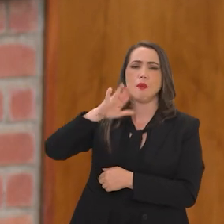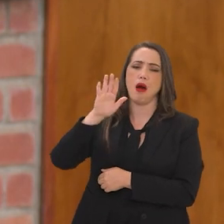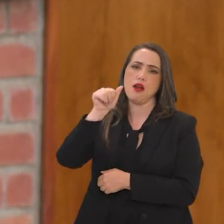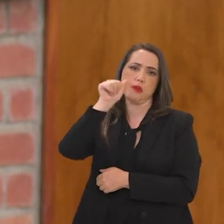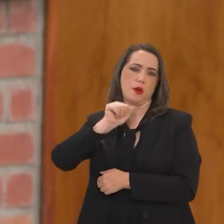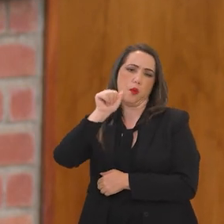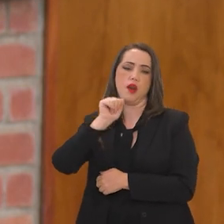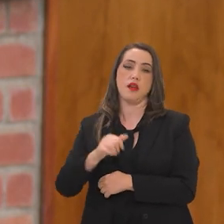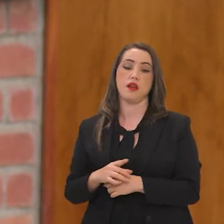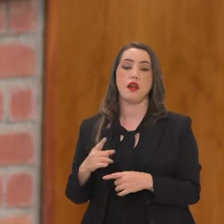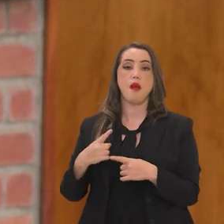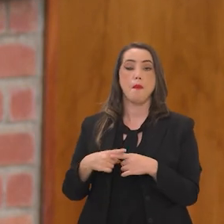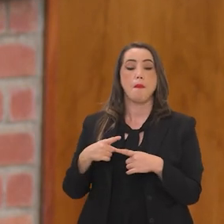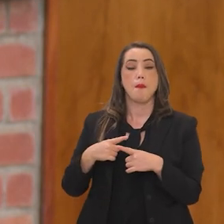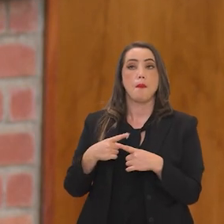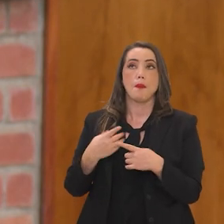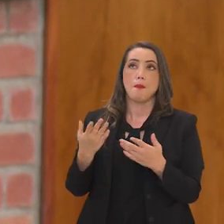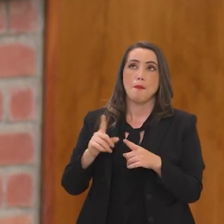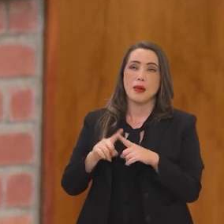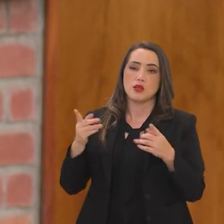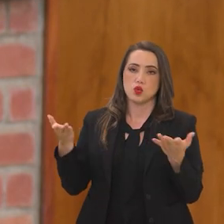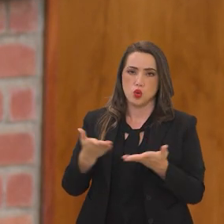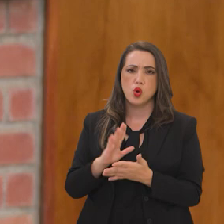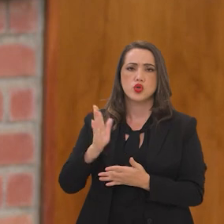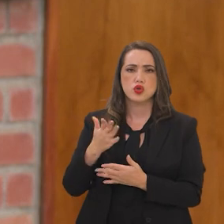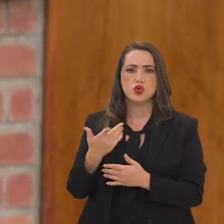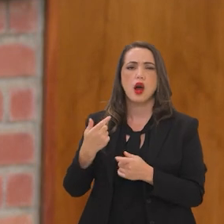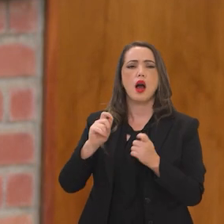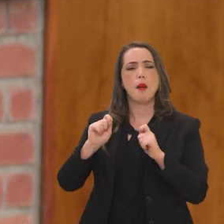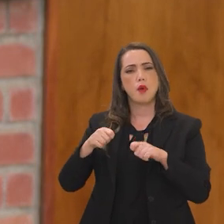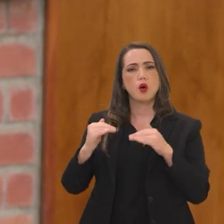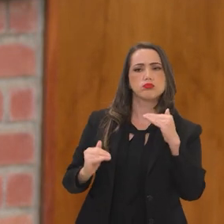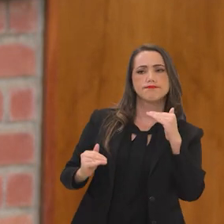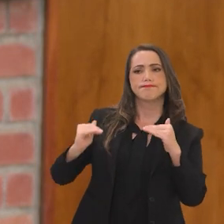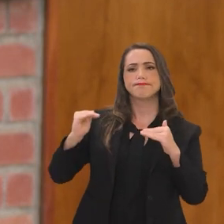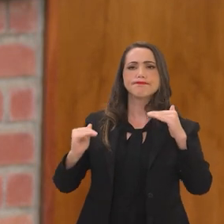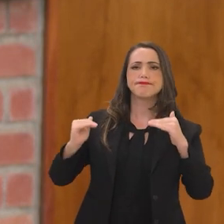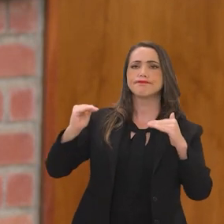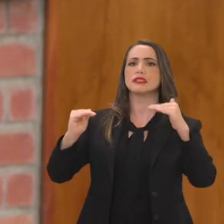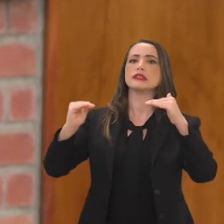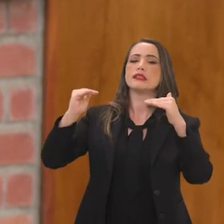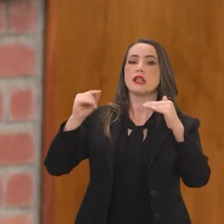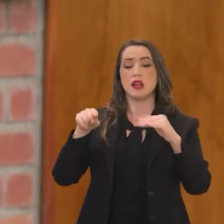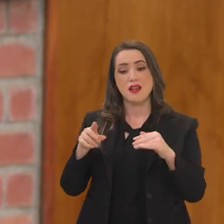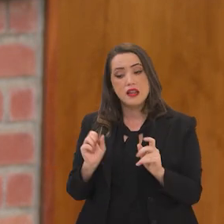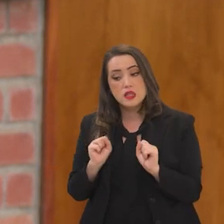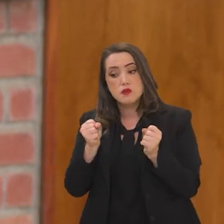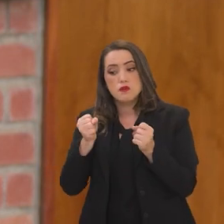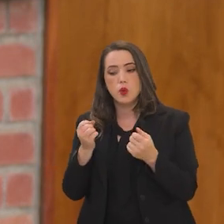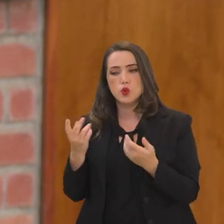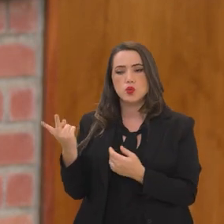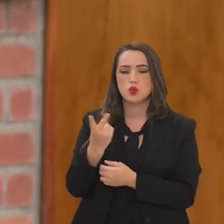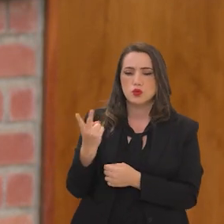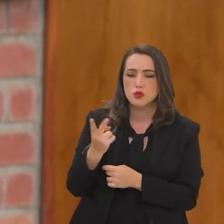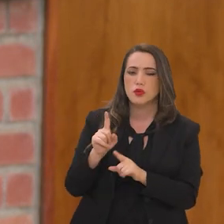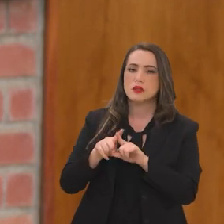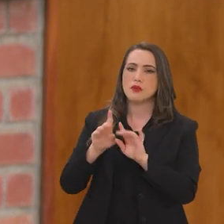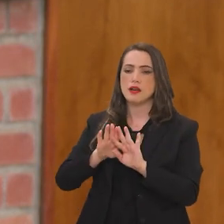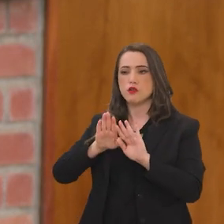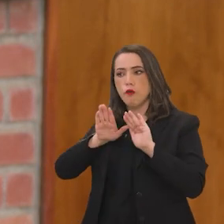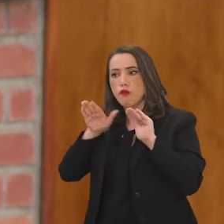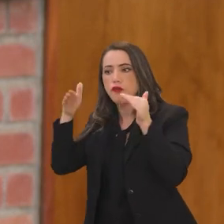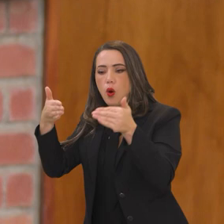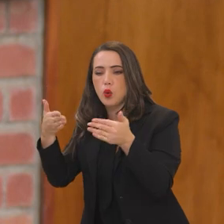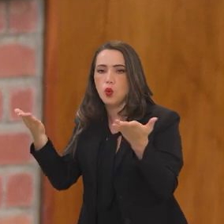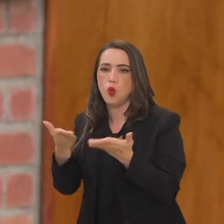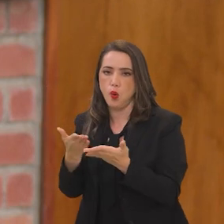a mulher apesar de a gente ter hoje mecanismos que procuram fazer um pouco mais essa divisão de esforço ele ainda é fortemente concentrado